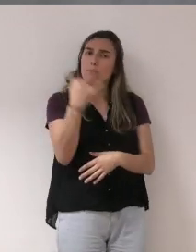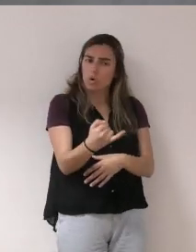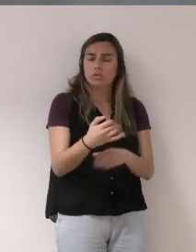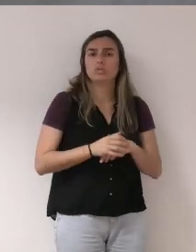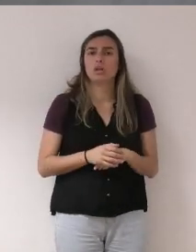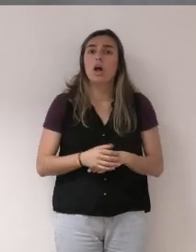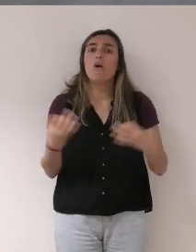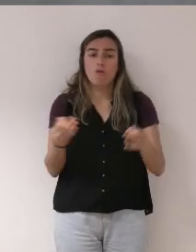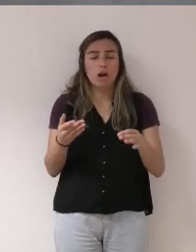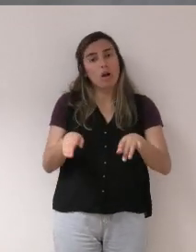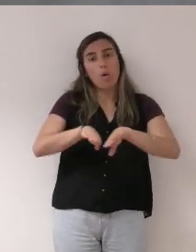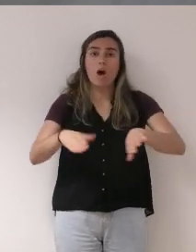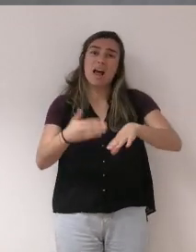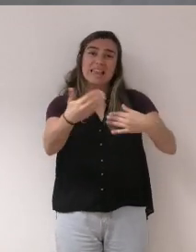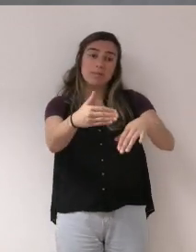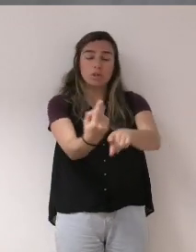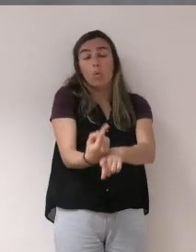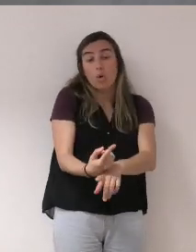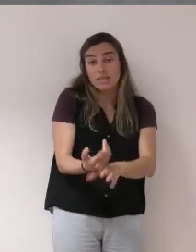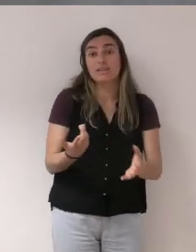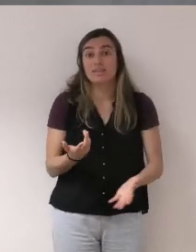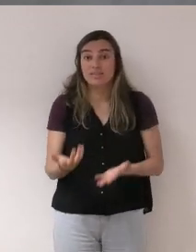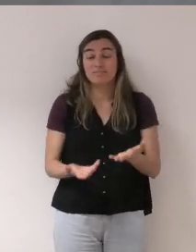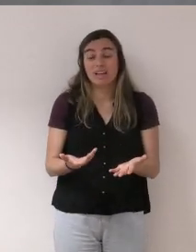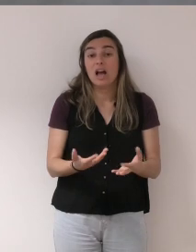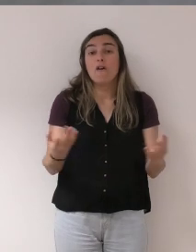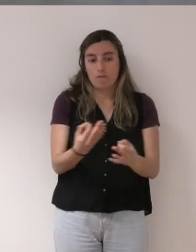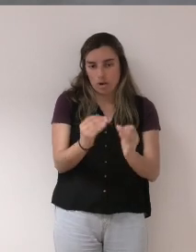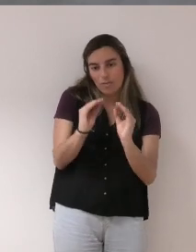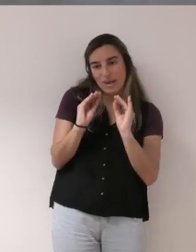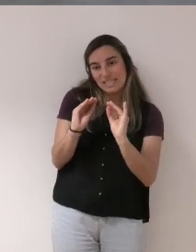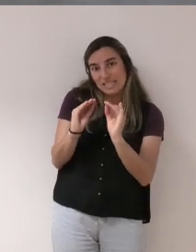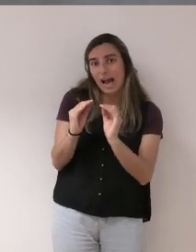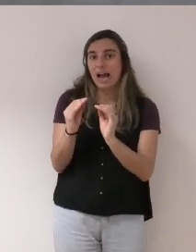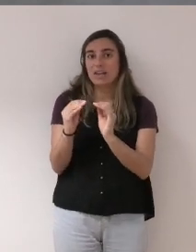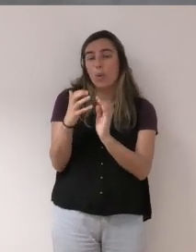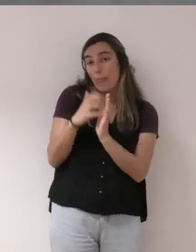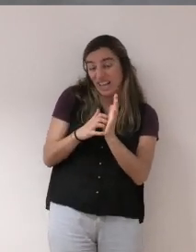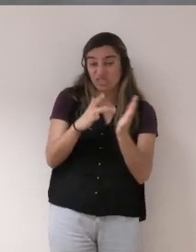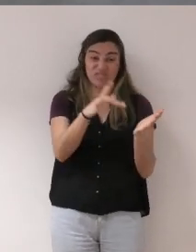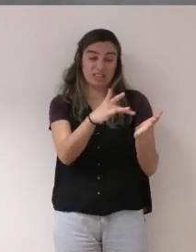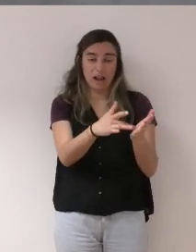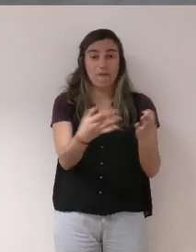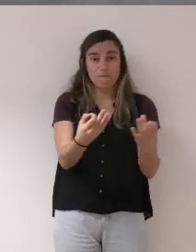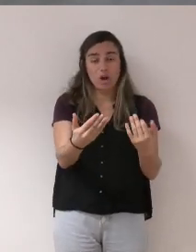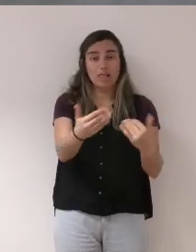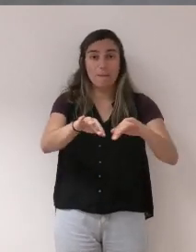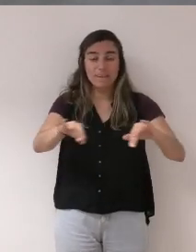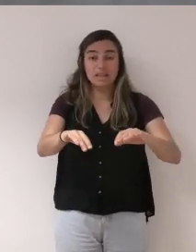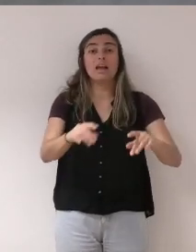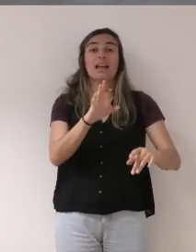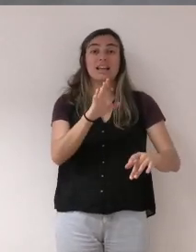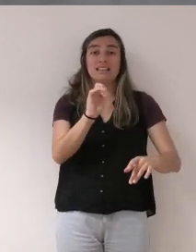E depois, na fronteira entre aquilo que já é o ensaio e aquilo que já é o texto literário, precisamente o Hélder